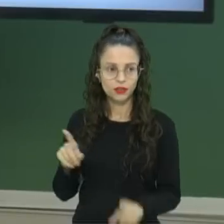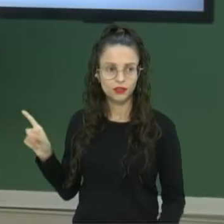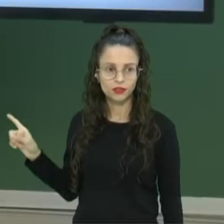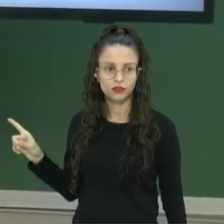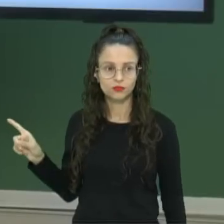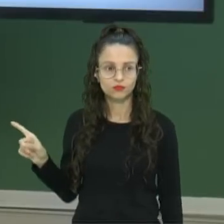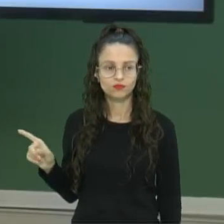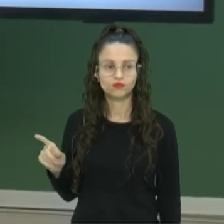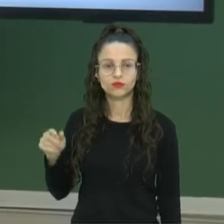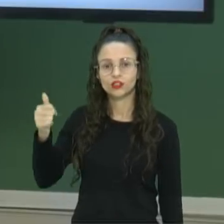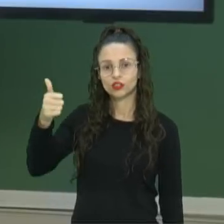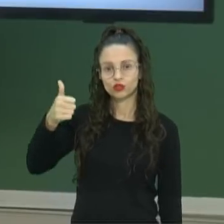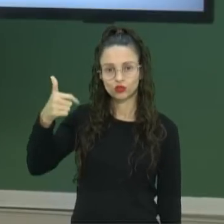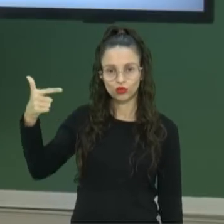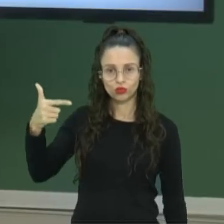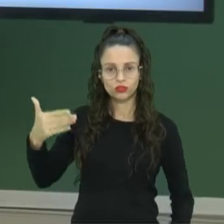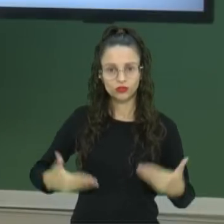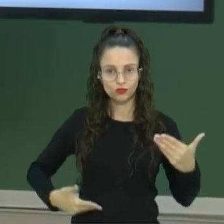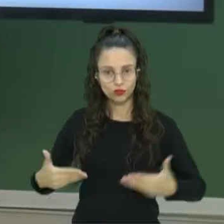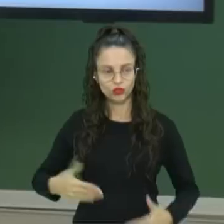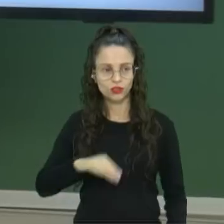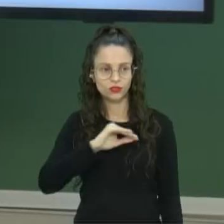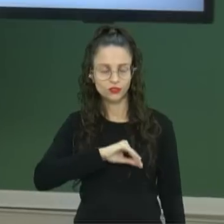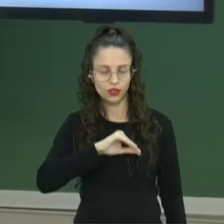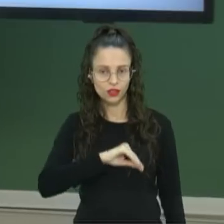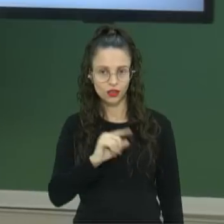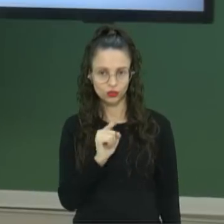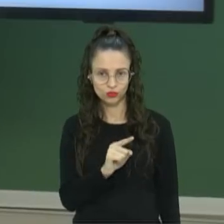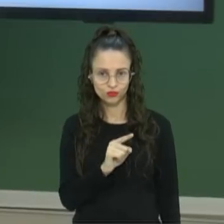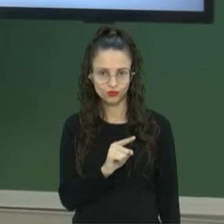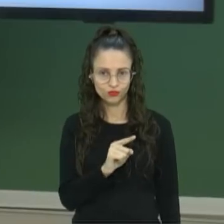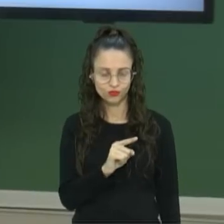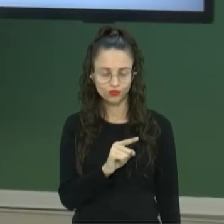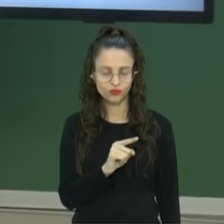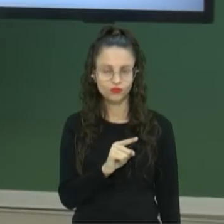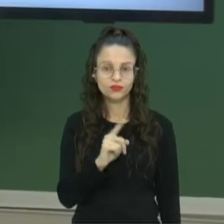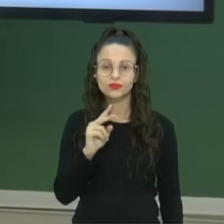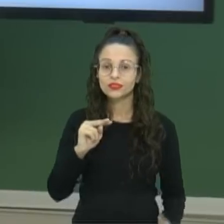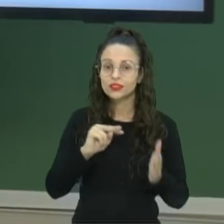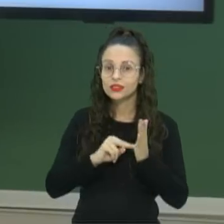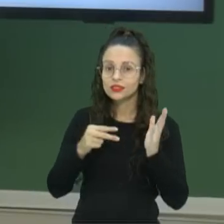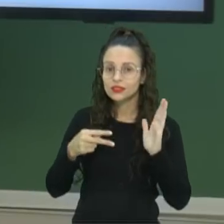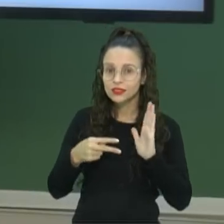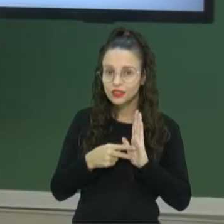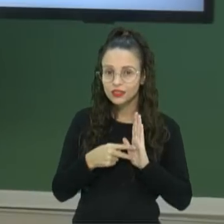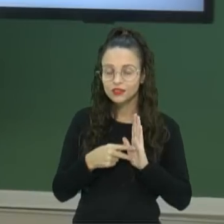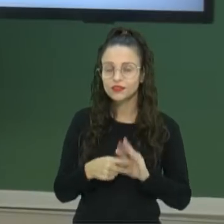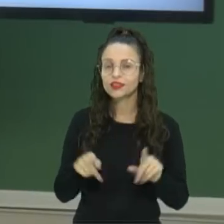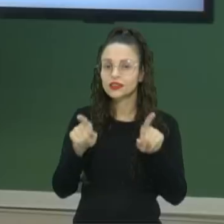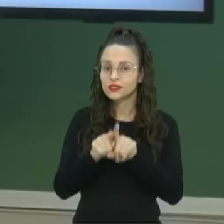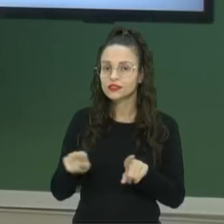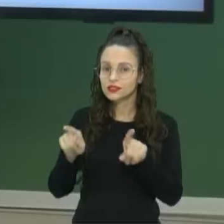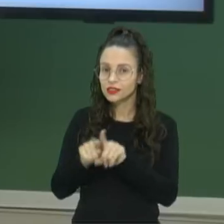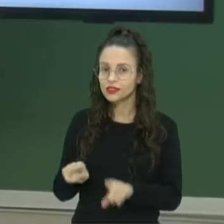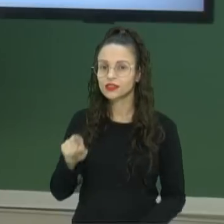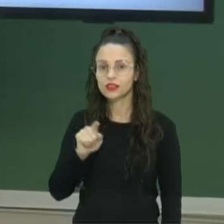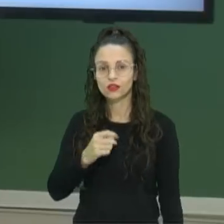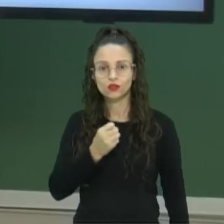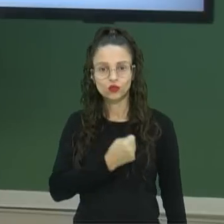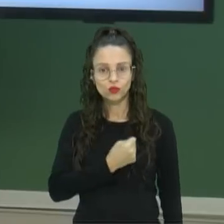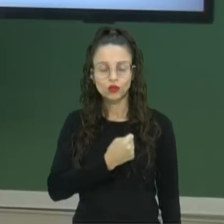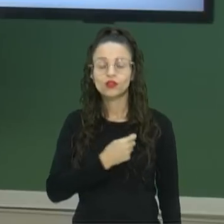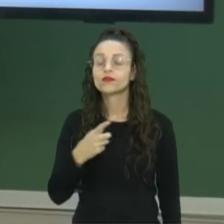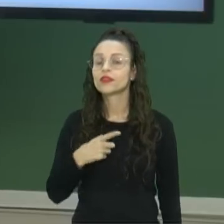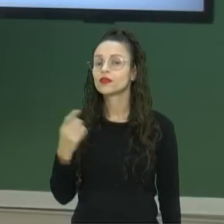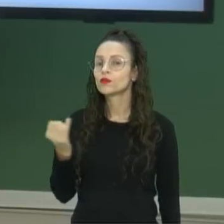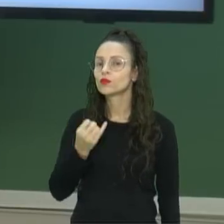tenho 12 funcionários com esse salário. Então, significa que a incidência desse número, ele aparece